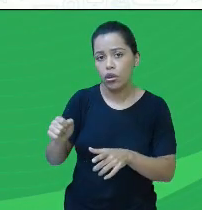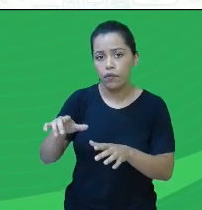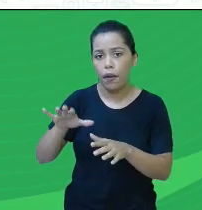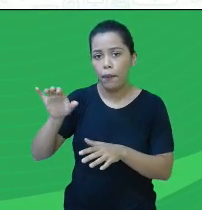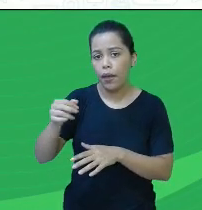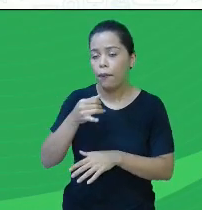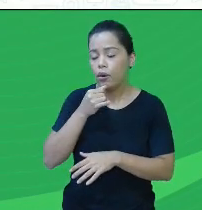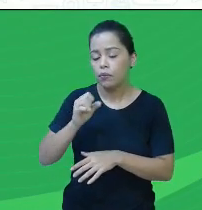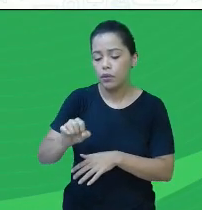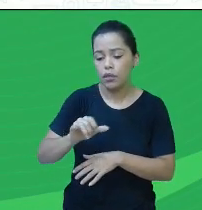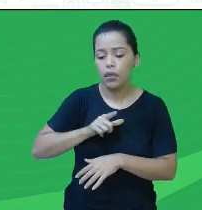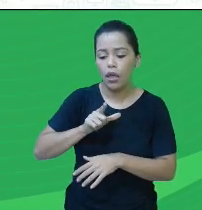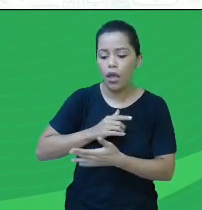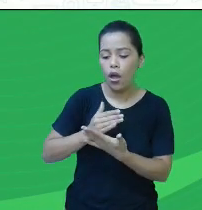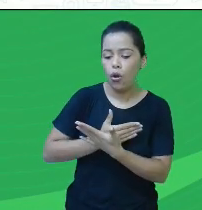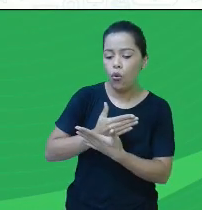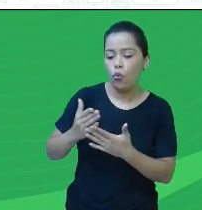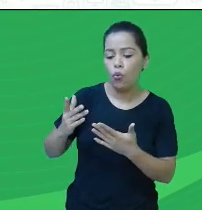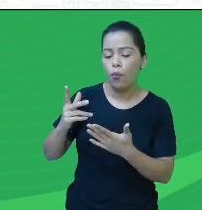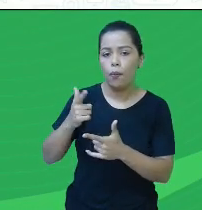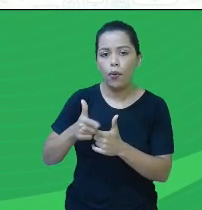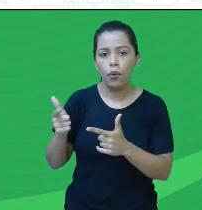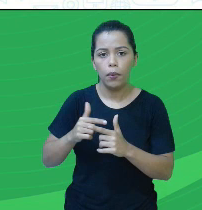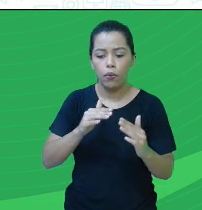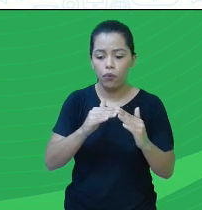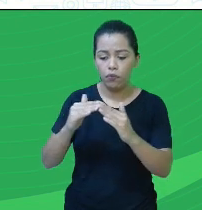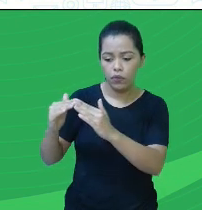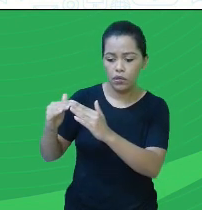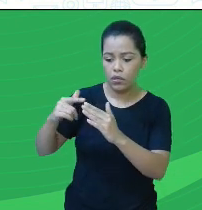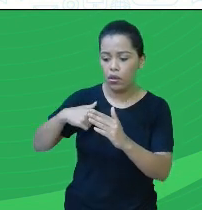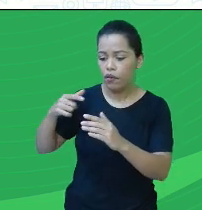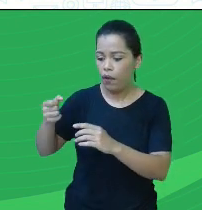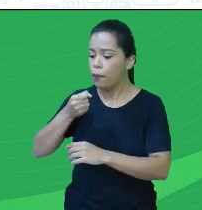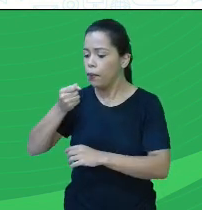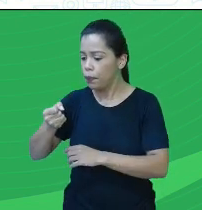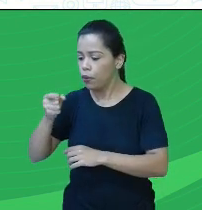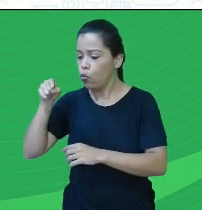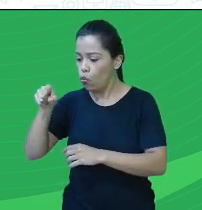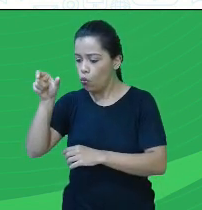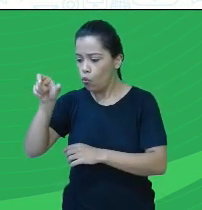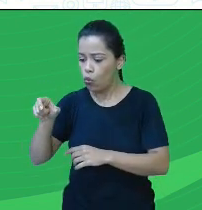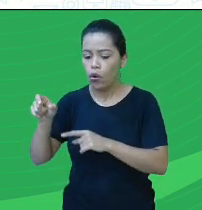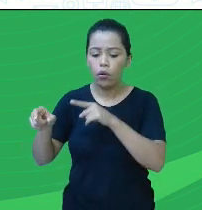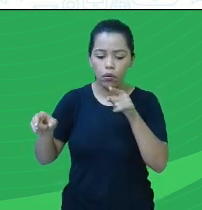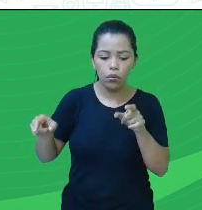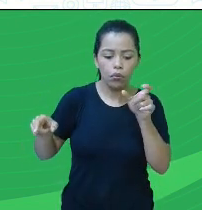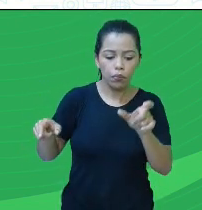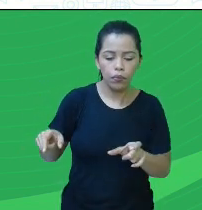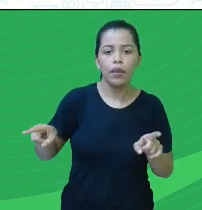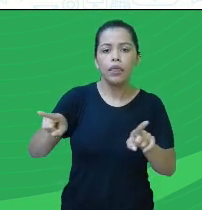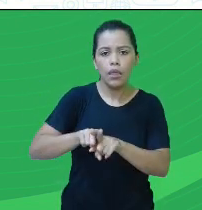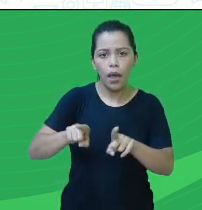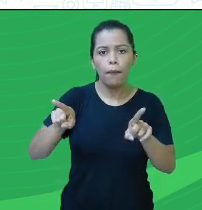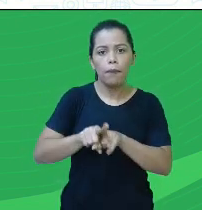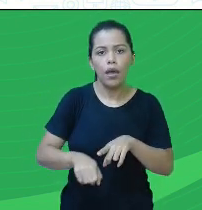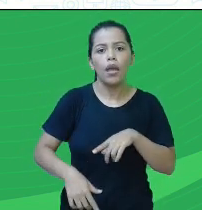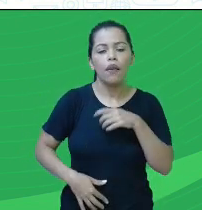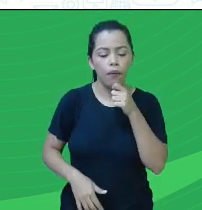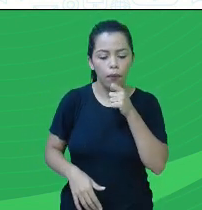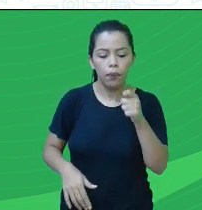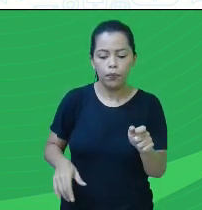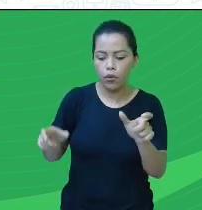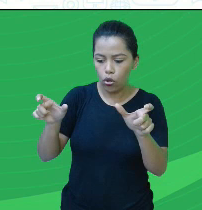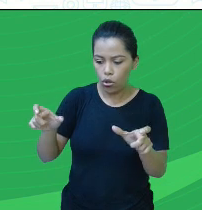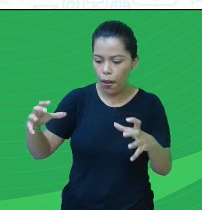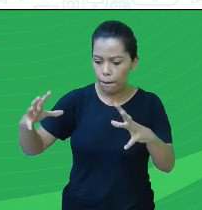um problema com vizinhos, ele vai entrevistar o que mora na direita, o que mora na esquerda, ele vai ouvir os dois lados. Não é? E no caso, como eu